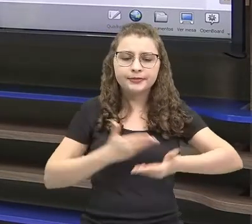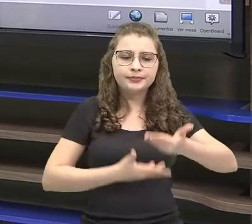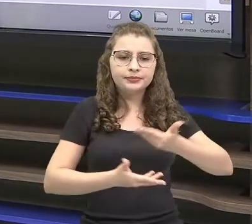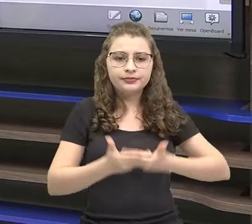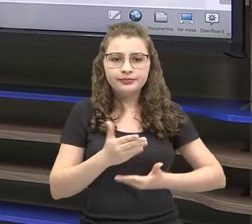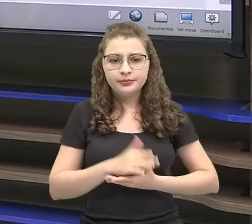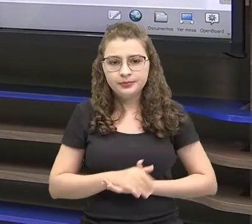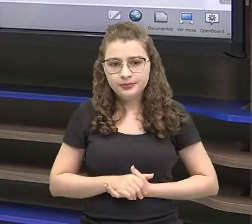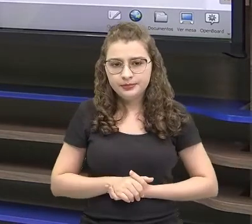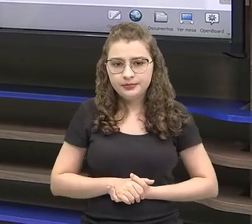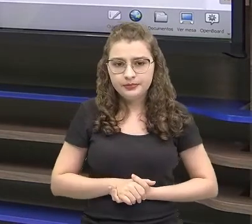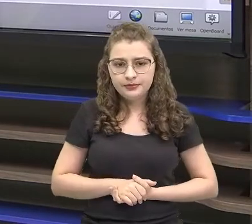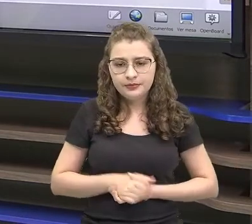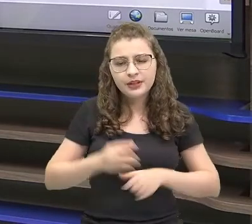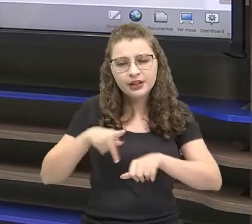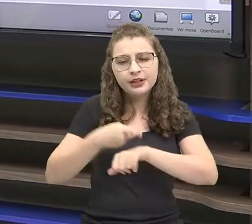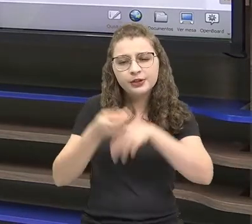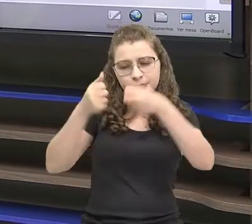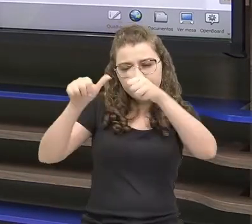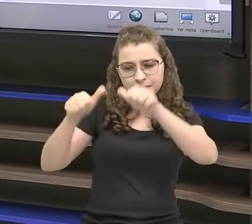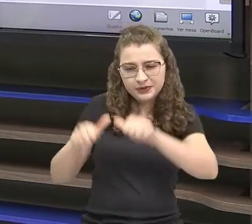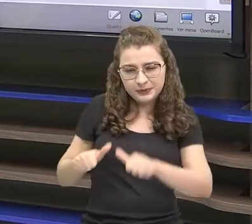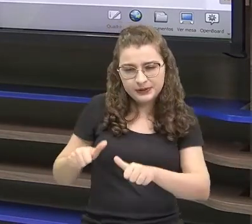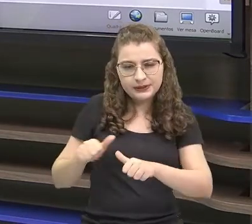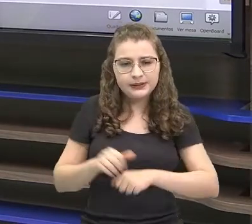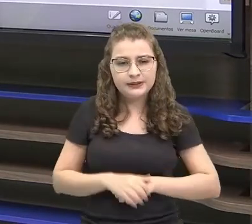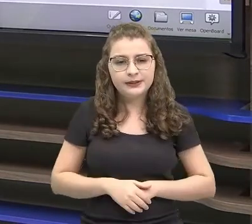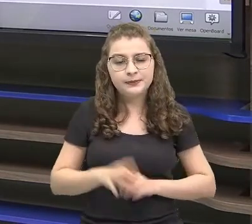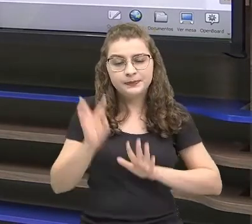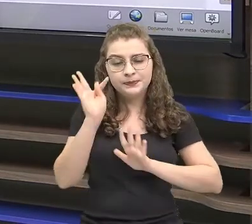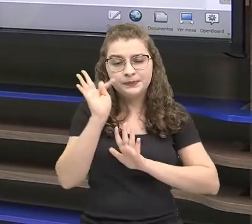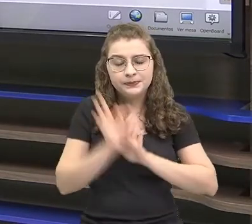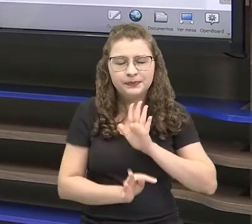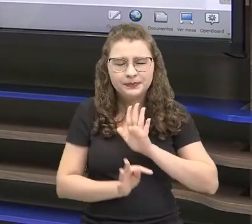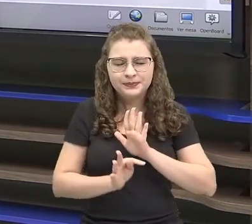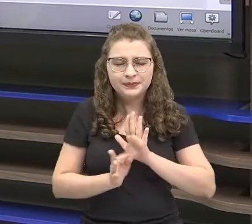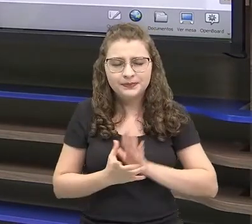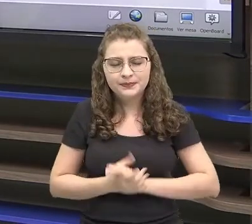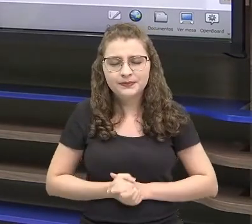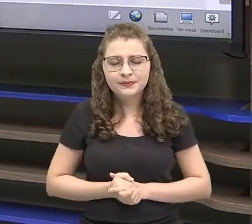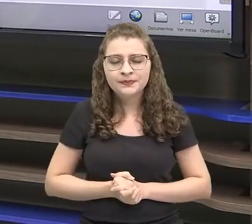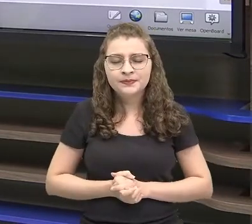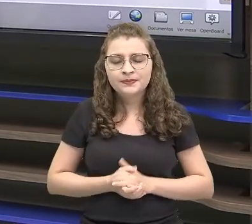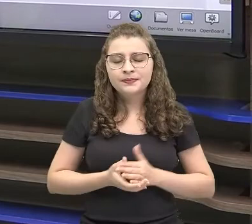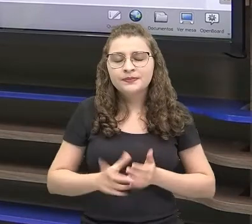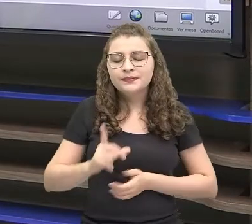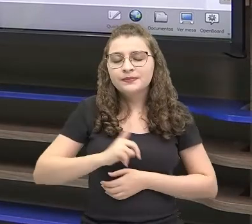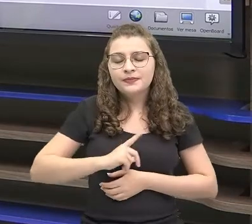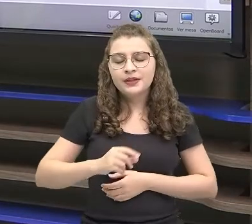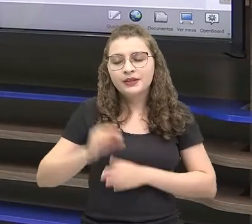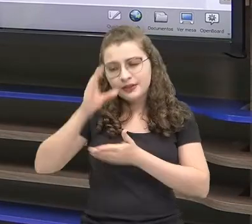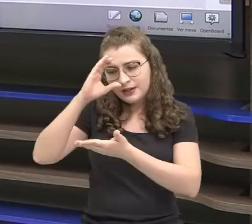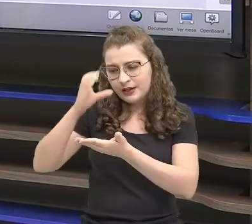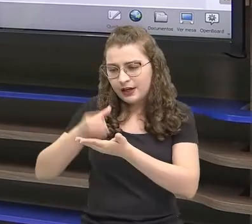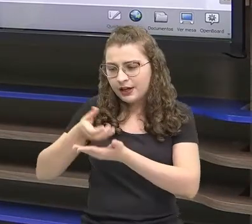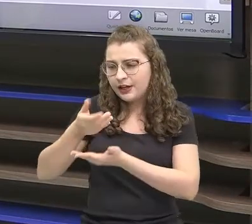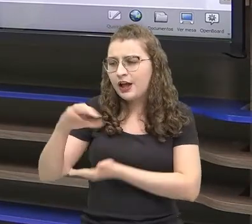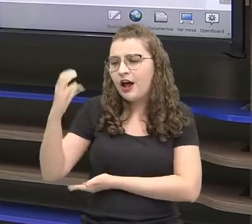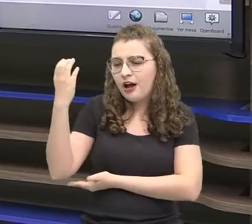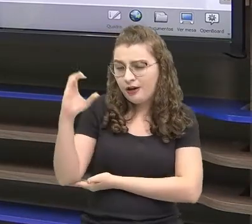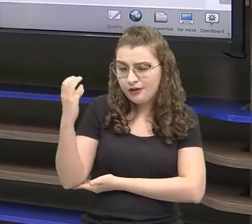como a pessoa é. Daqui a pouco nós vamos analisar um pouco no texto dele, que tem essa informação tanto positivista